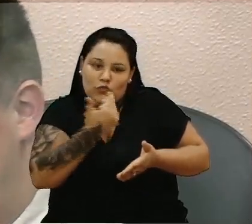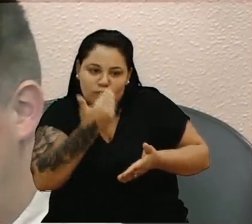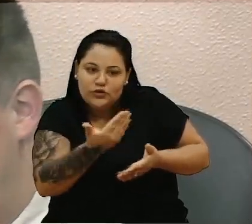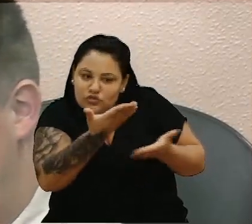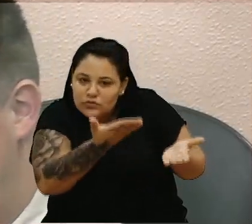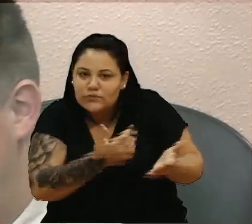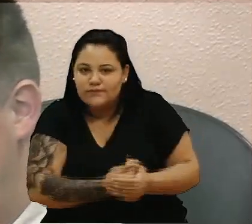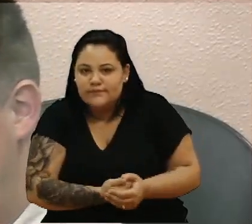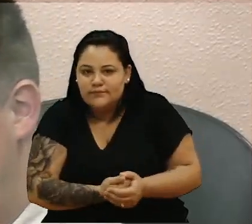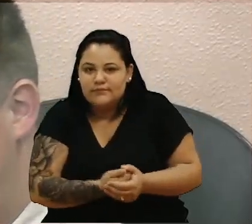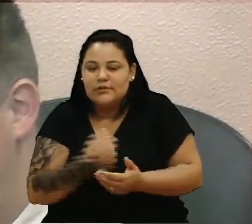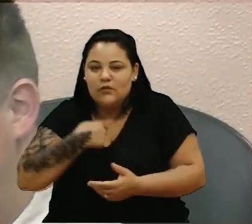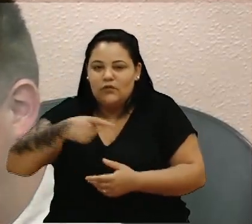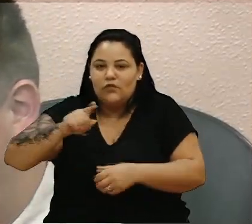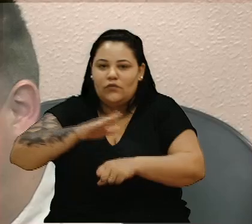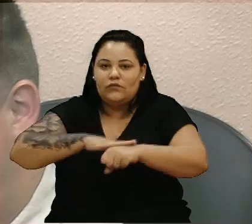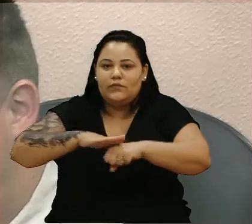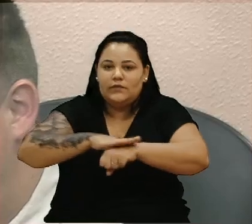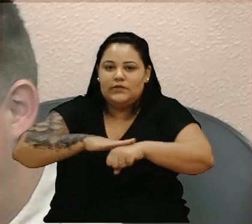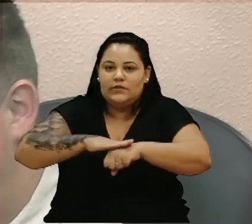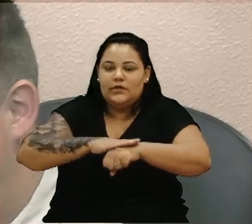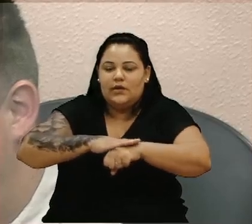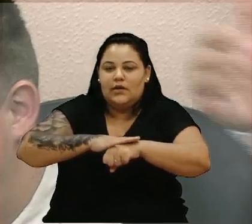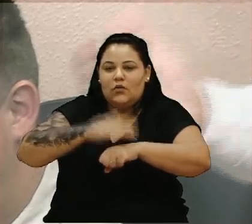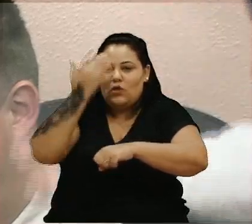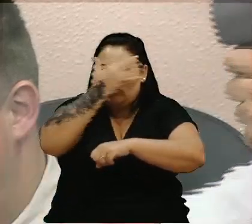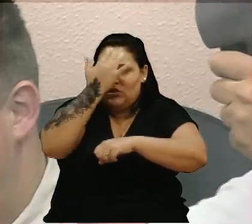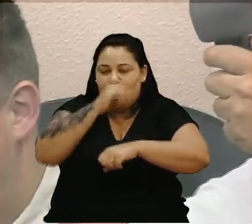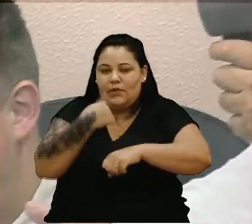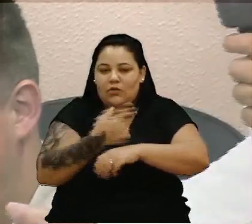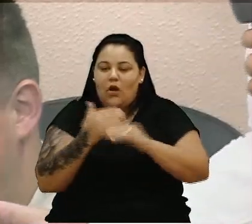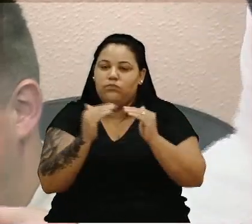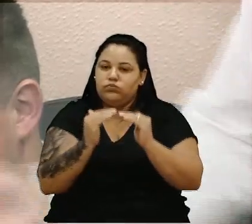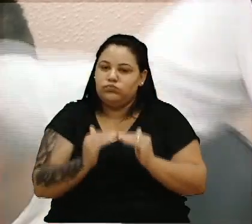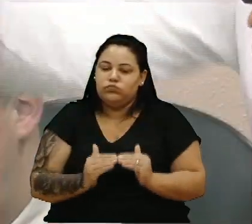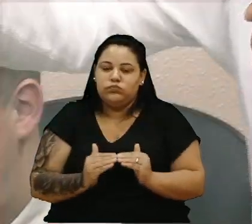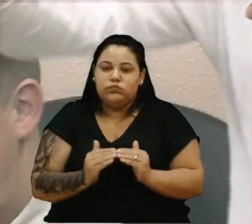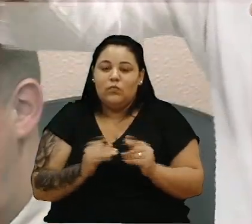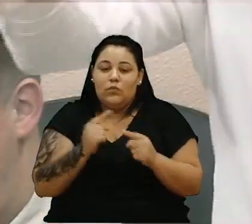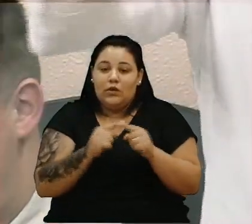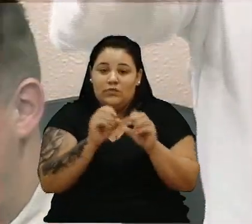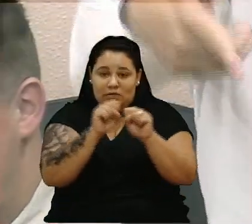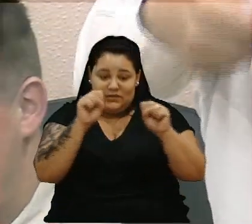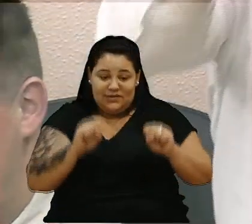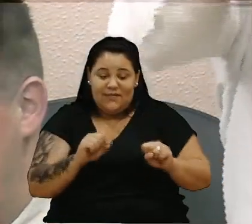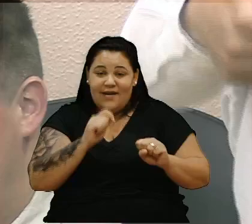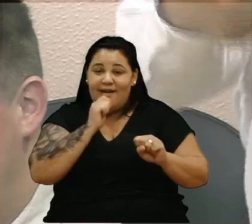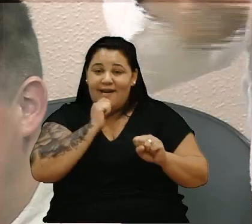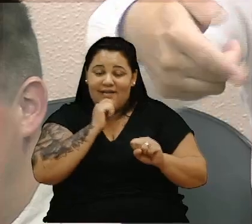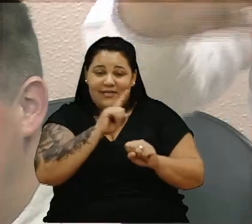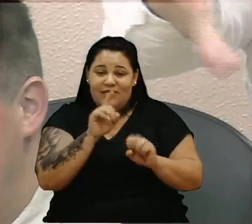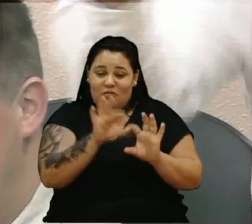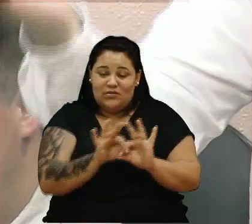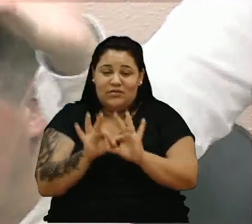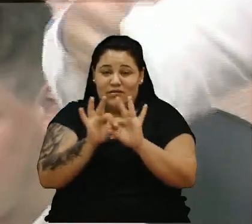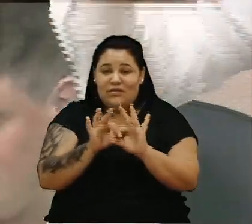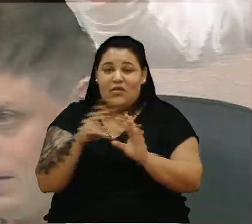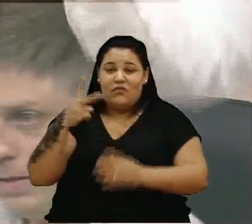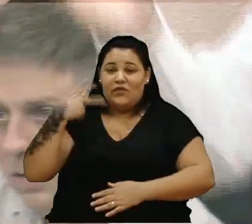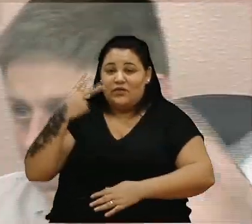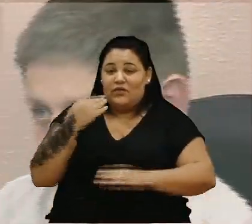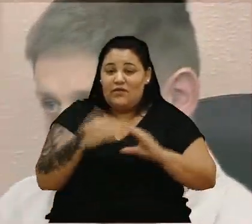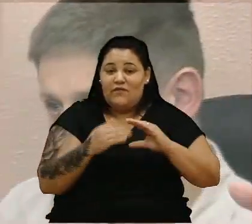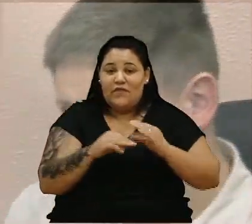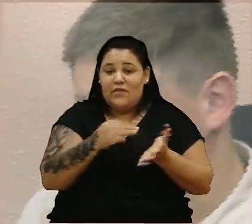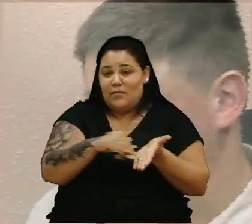vou falar com o prefeito Adiló para nós alinharmos. Como o sistema não é integrado, que o vereador, então, mande a sua indicação pelo WhatsApp